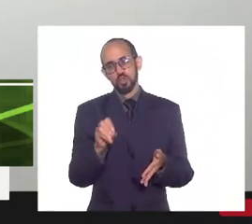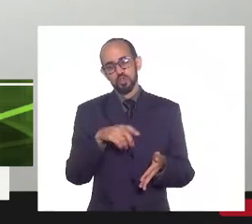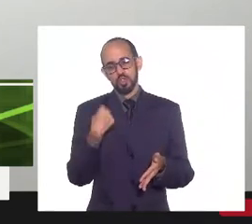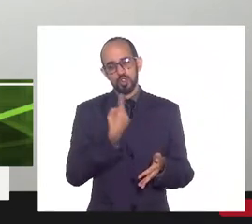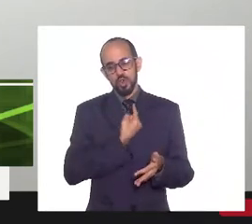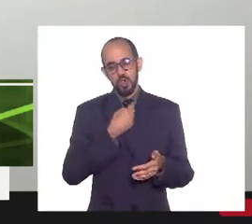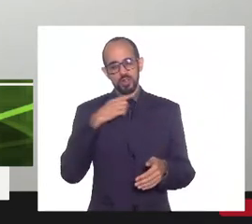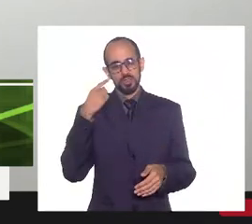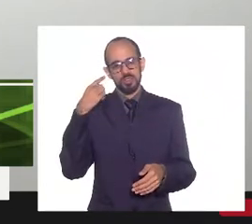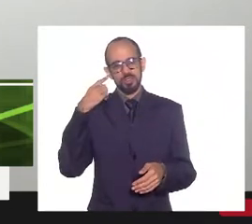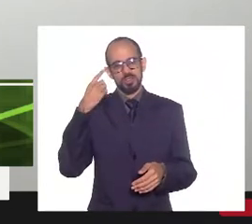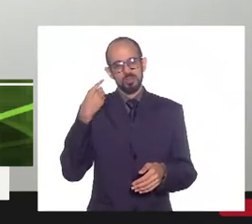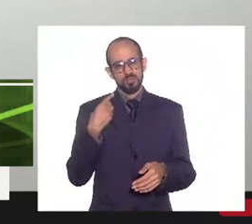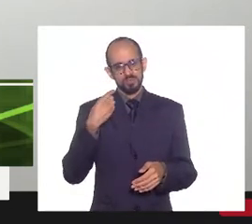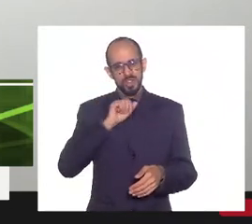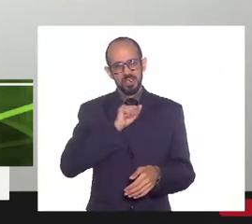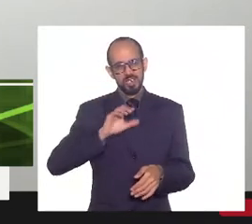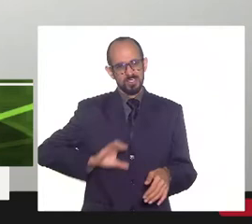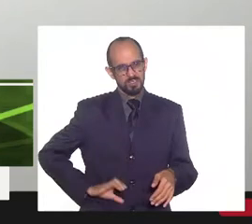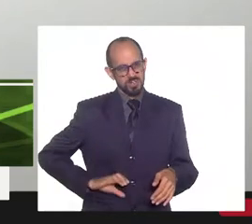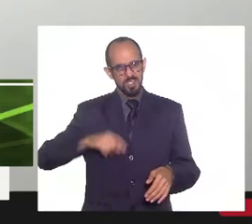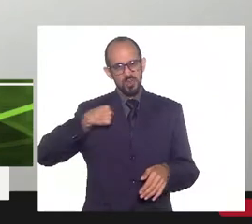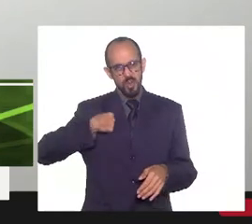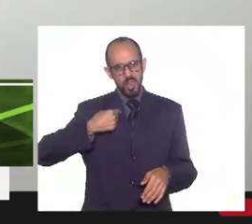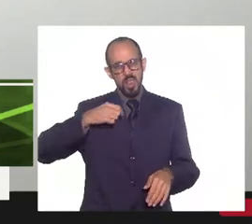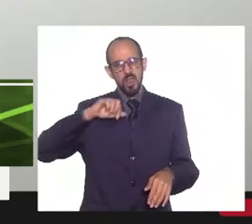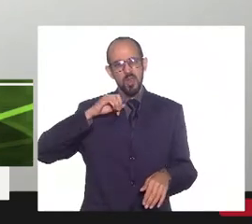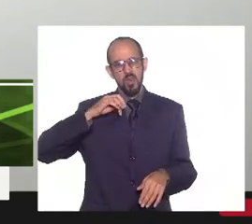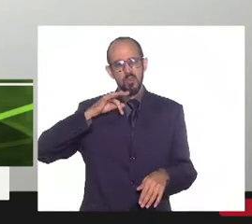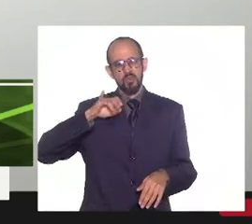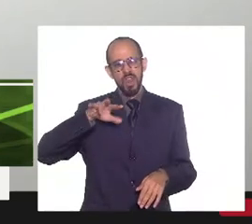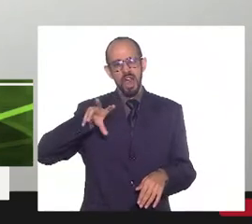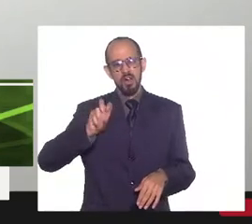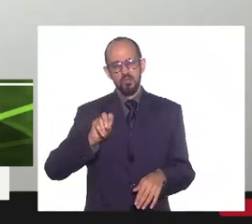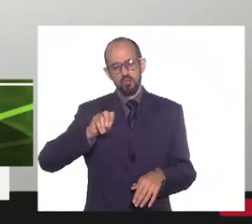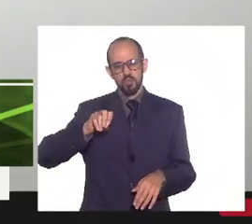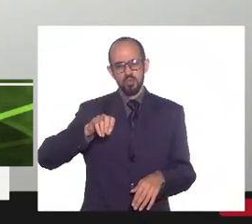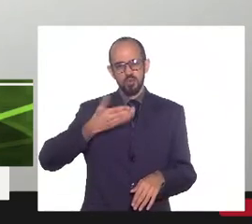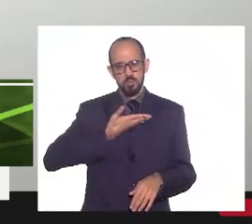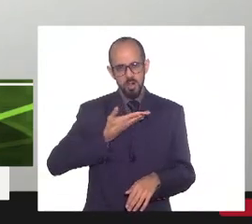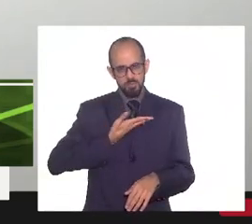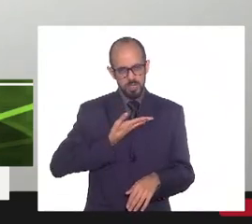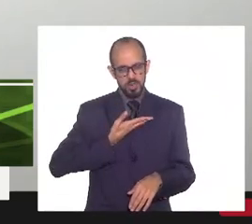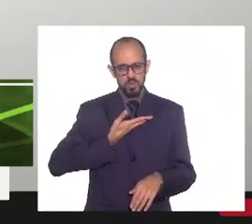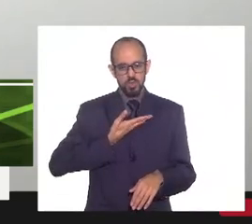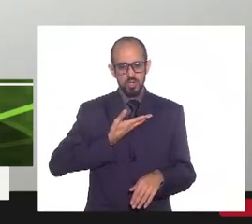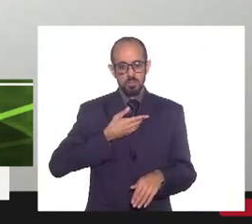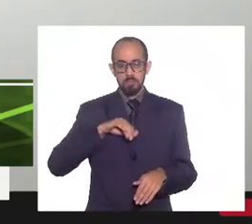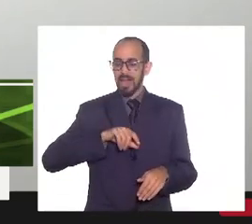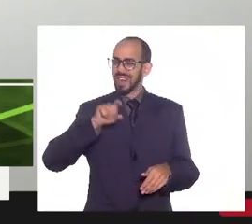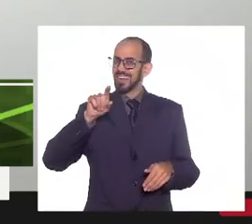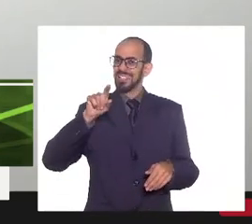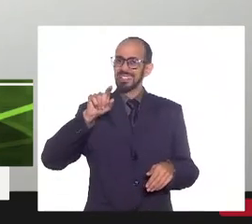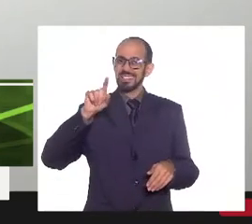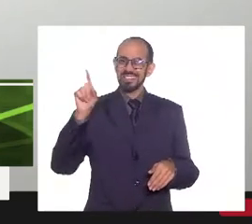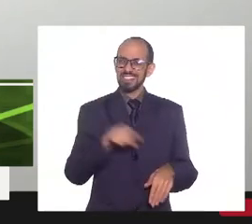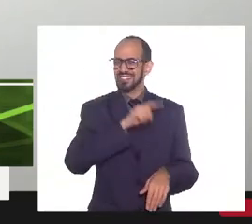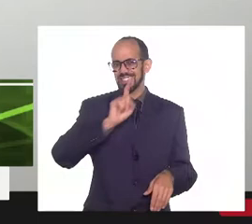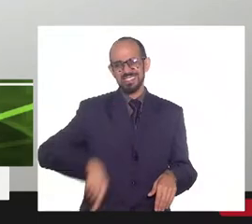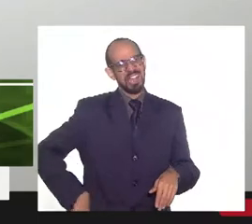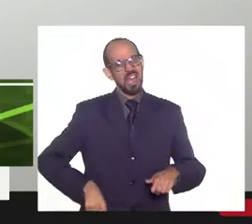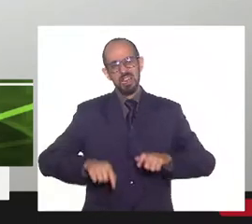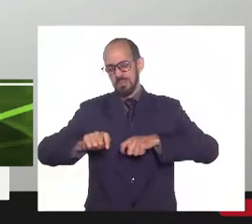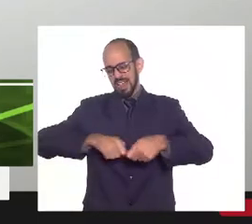também, o deputado André Siciliano, vários deputados, Flávio Serafini, meu querido amigo, não apenas para derrotá-lo, mas para que ele sequer fosse colocado em